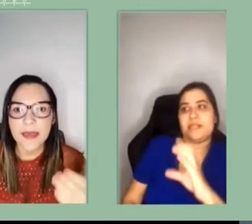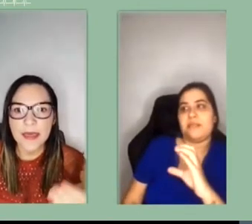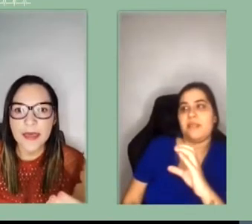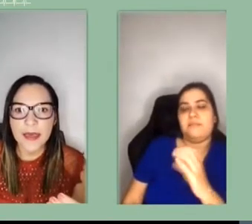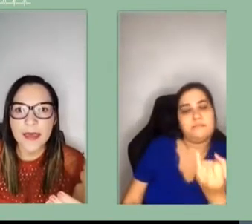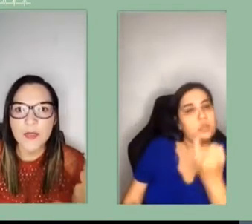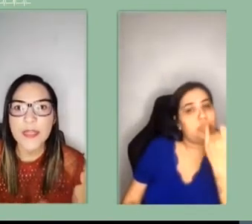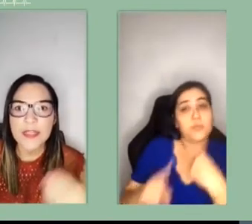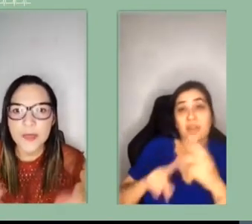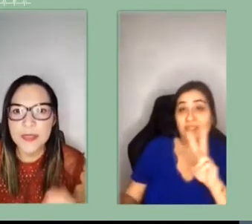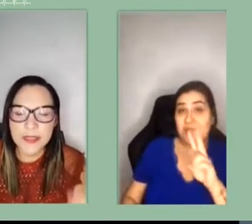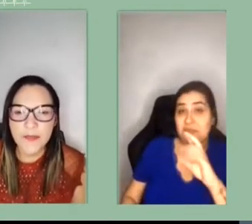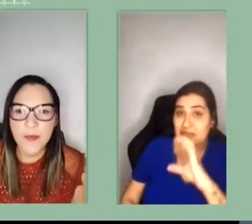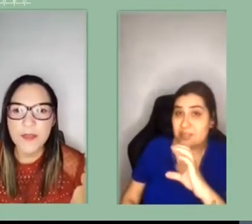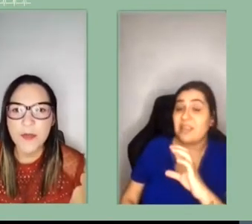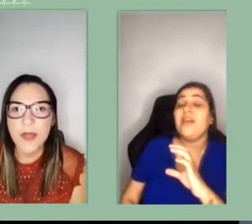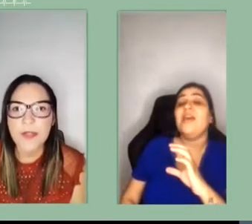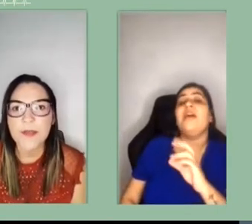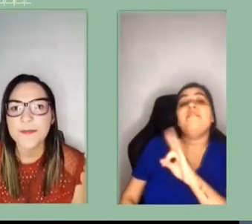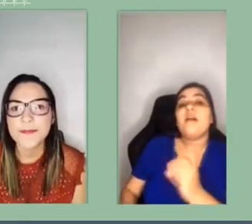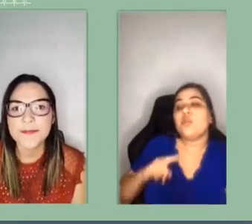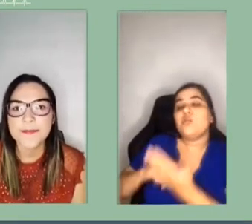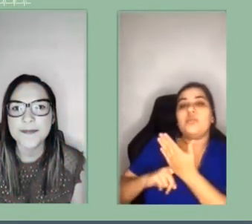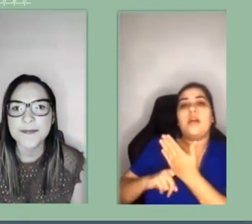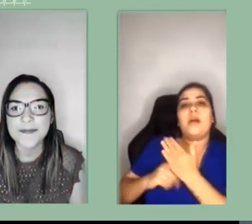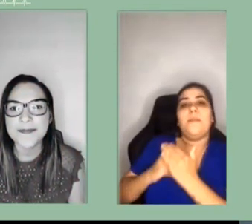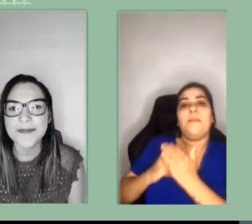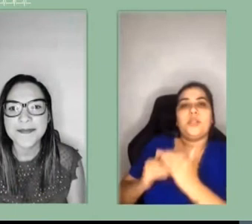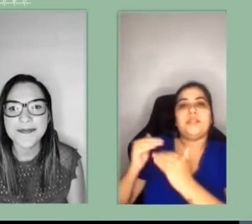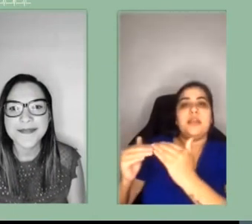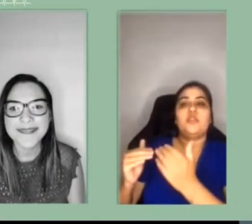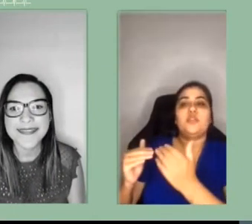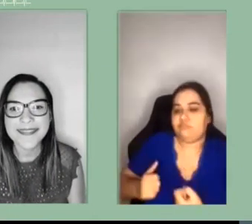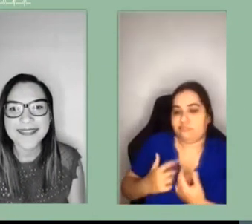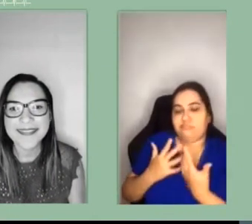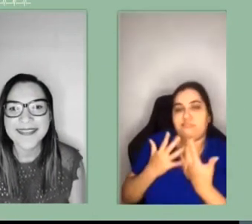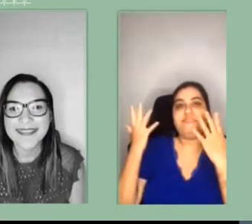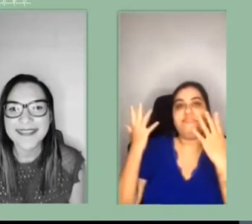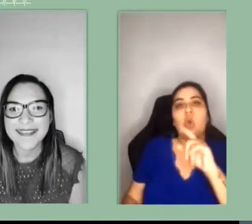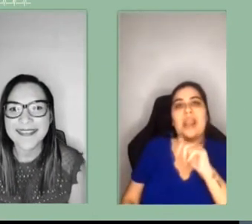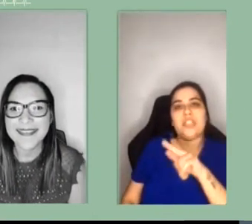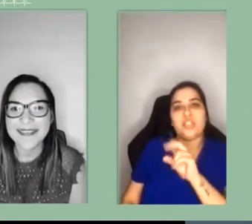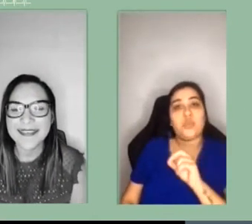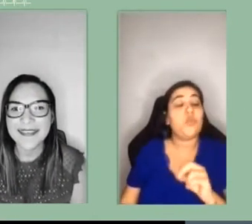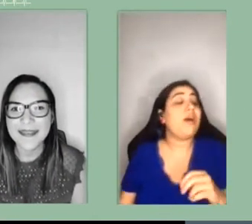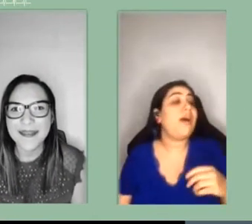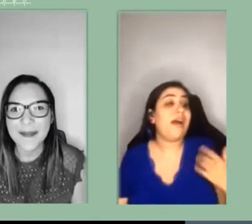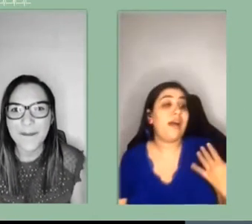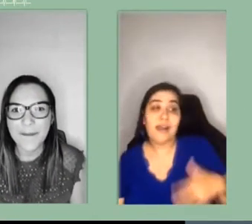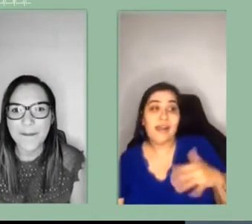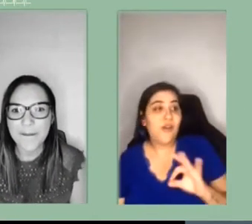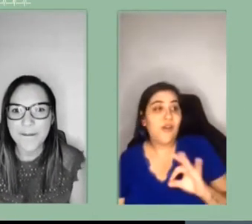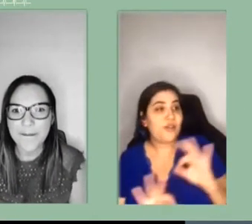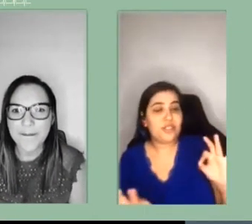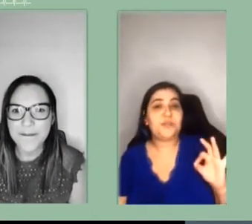vai ajudar nesse processo da formação do colágeno. Ai, querida, estou recebendo uma da Tils